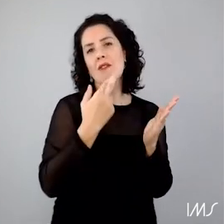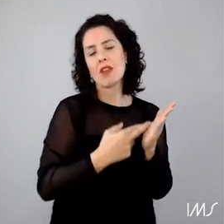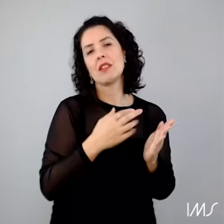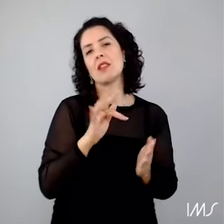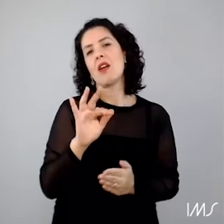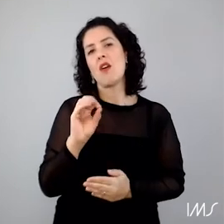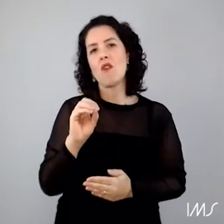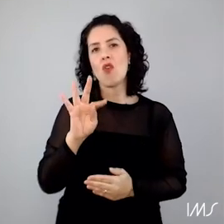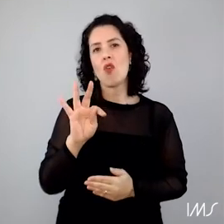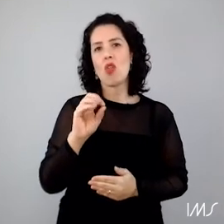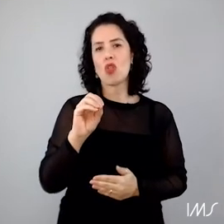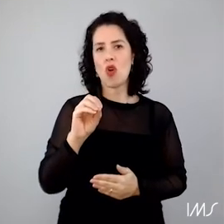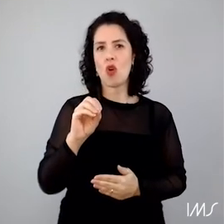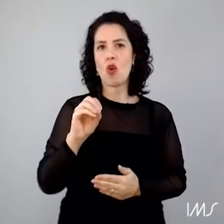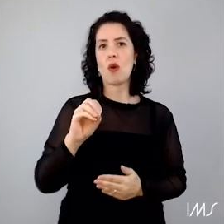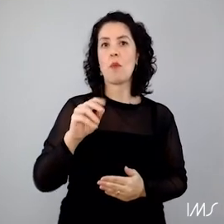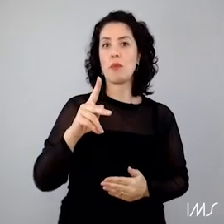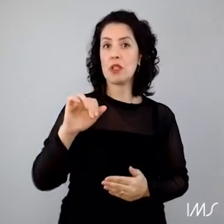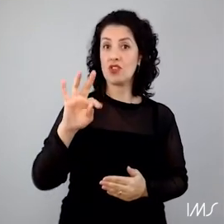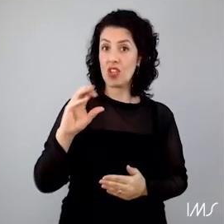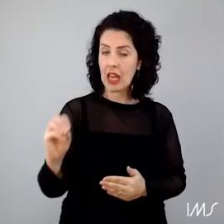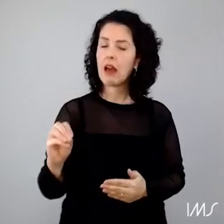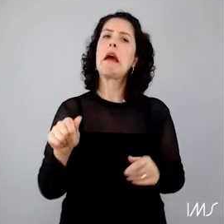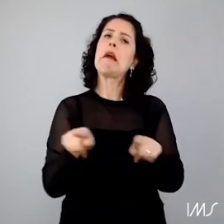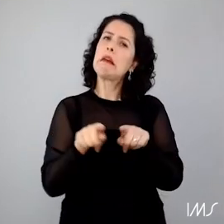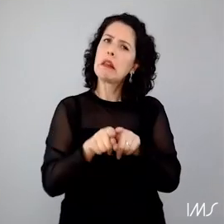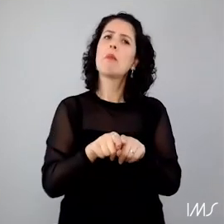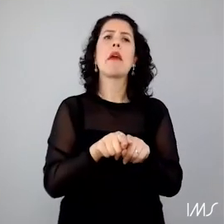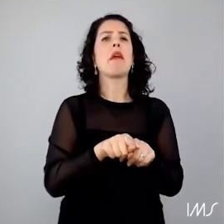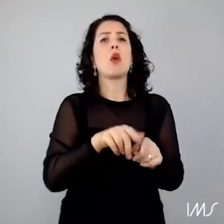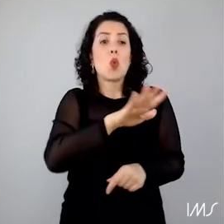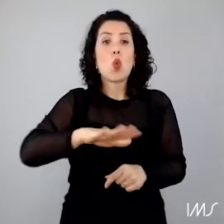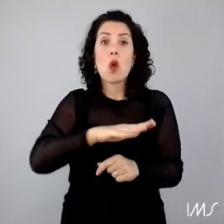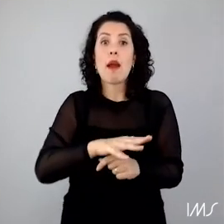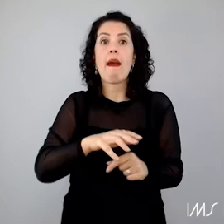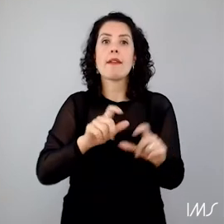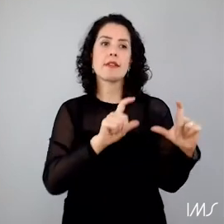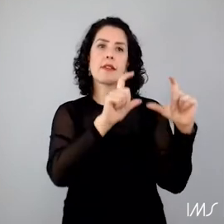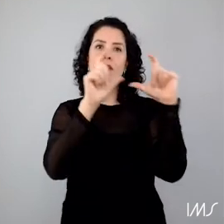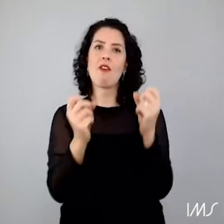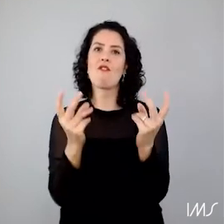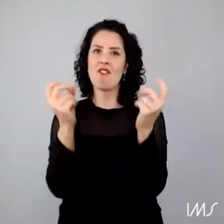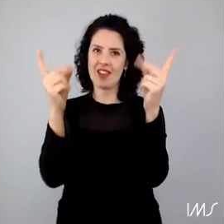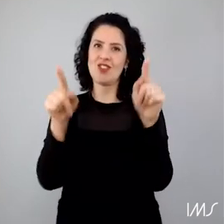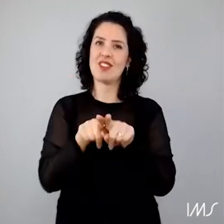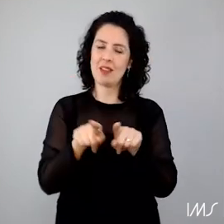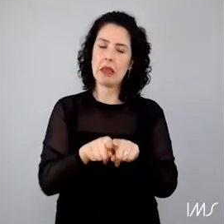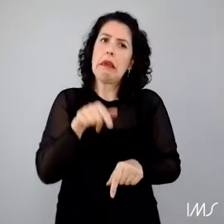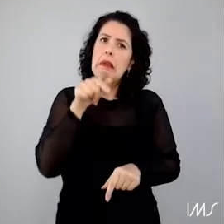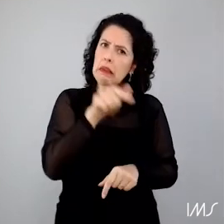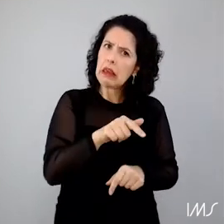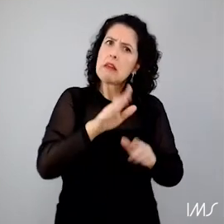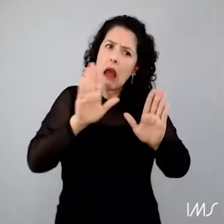Galeria Fotótica, e seu papel, portanto, também como produtor cultural. Mas, ao mesmo tempo, alguém que tem uma